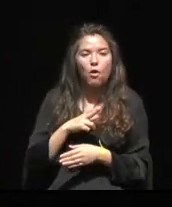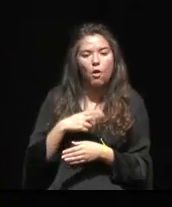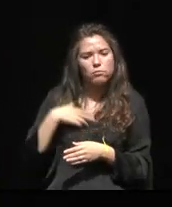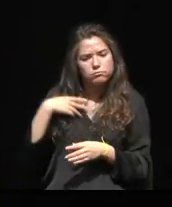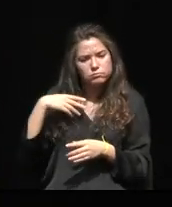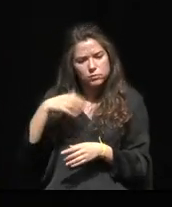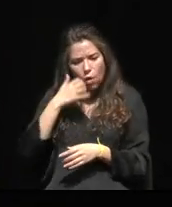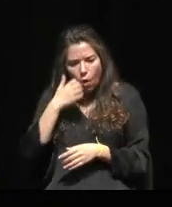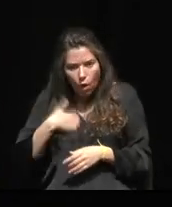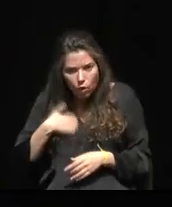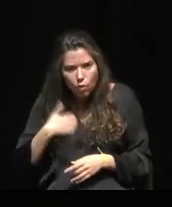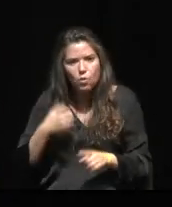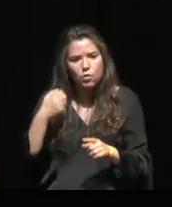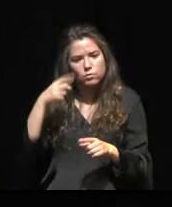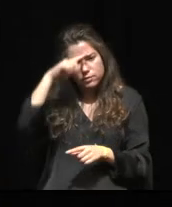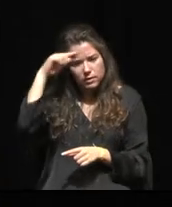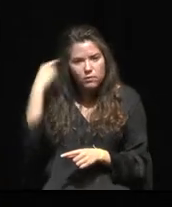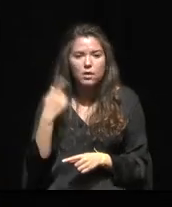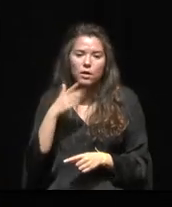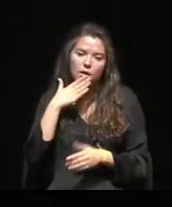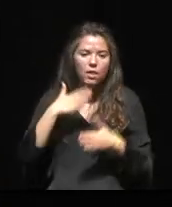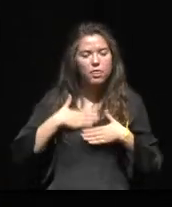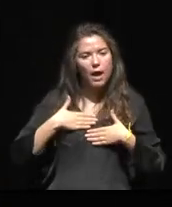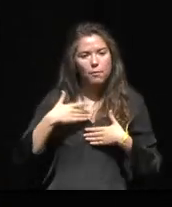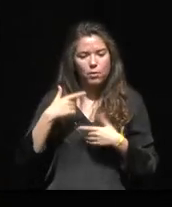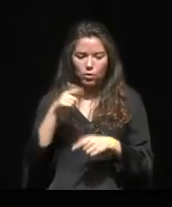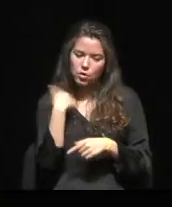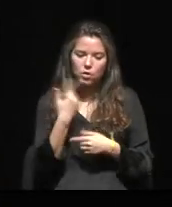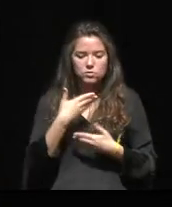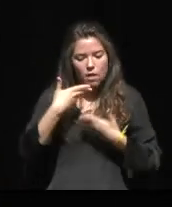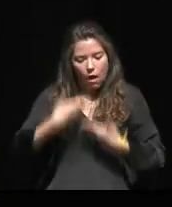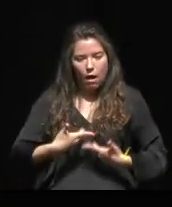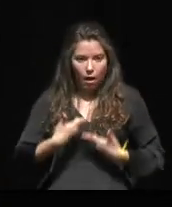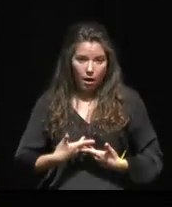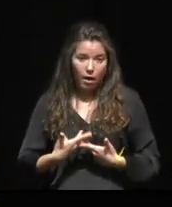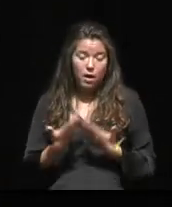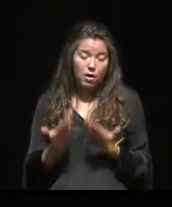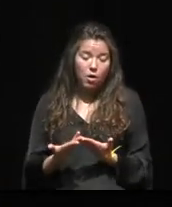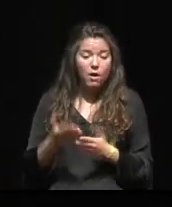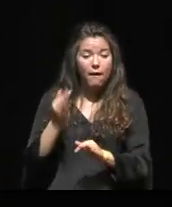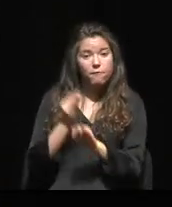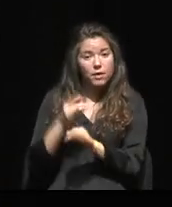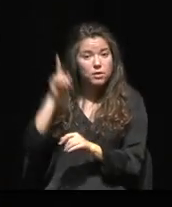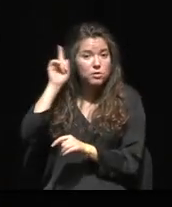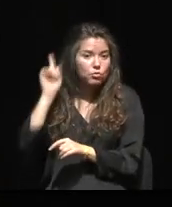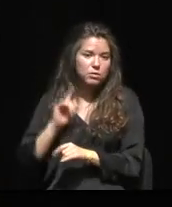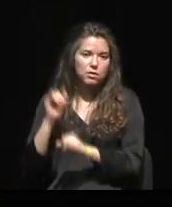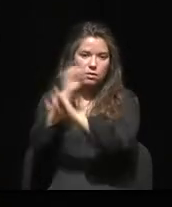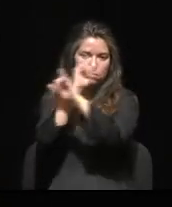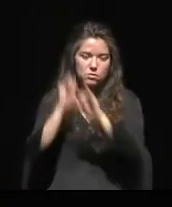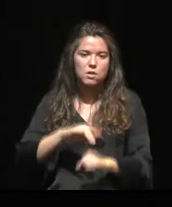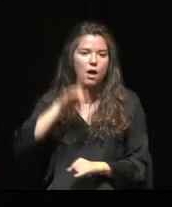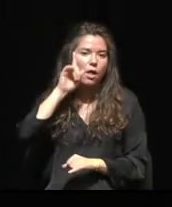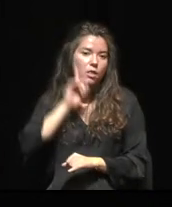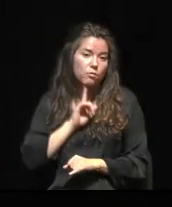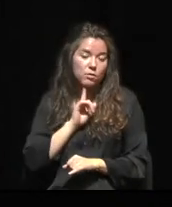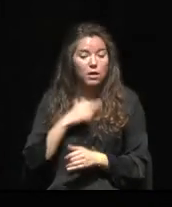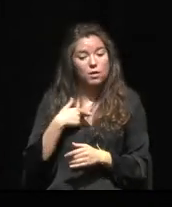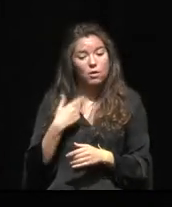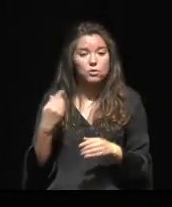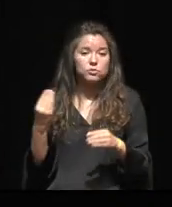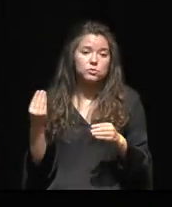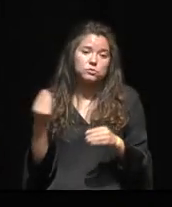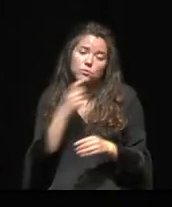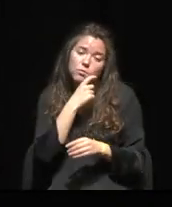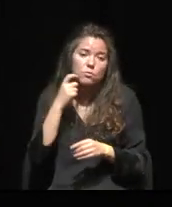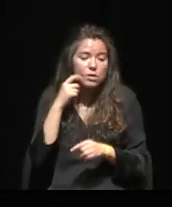arduamente contribuíram para sermos o que somos hoje ao celebrarmos o dia internacional da mulher comprometam não